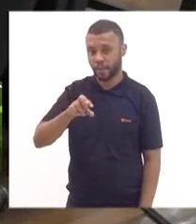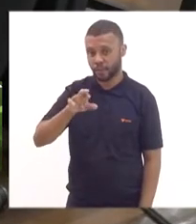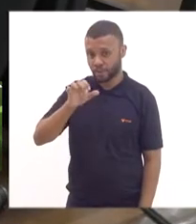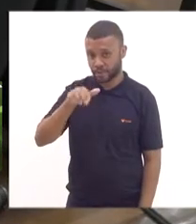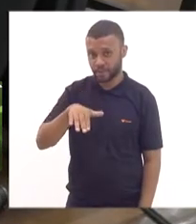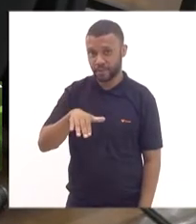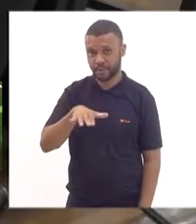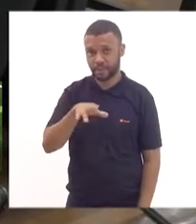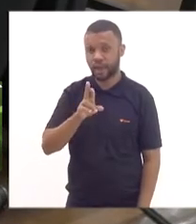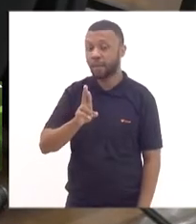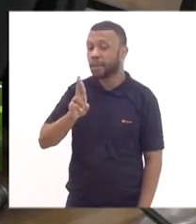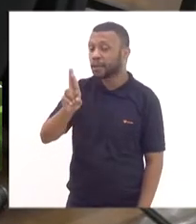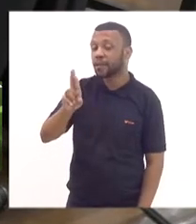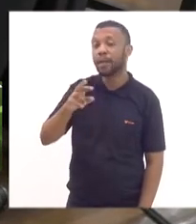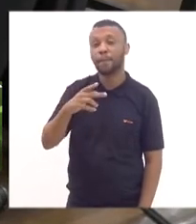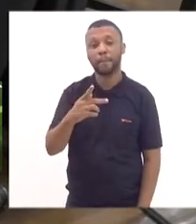PGE,